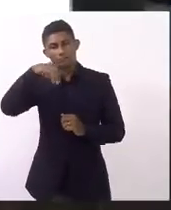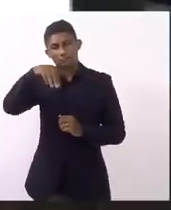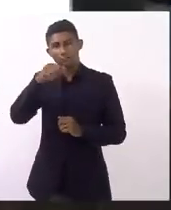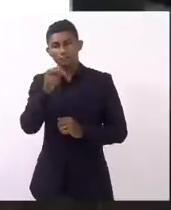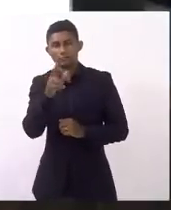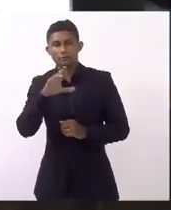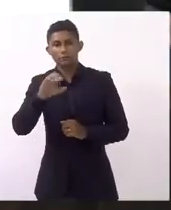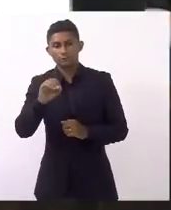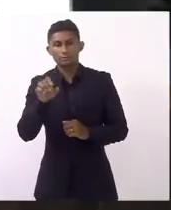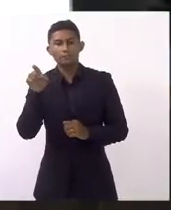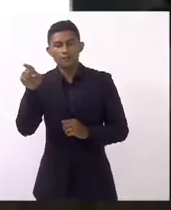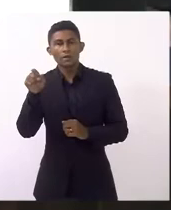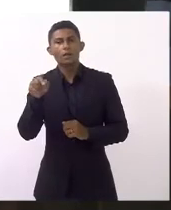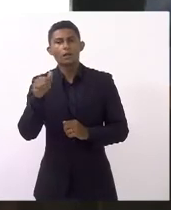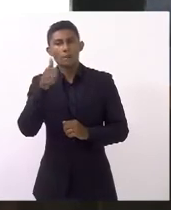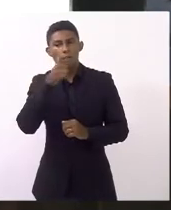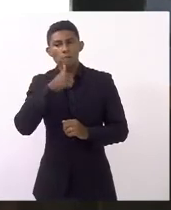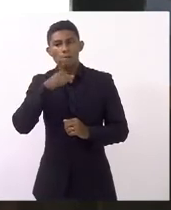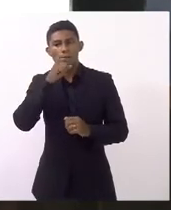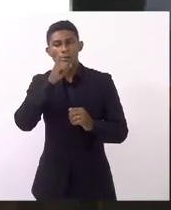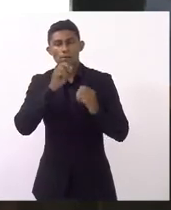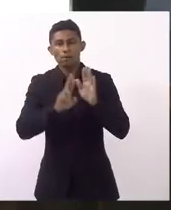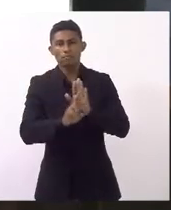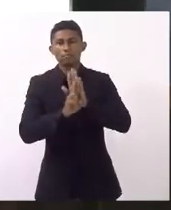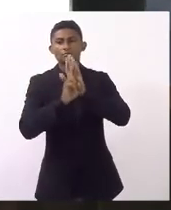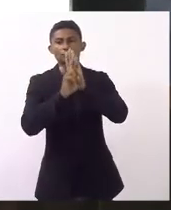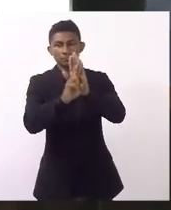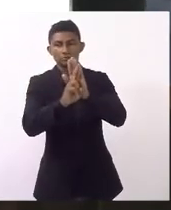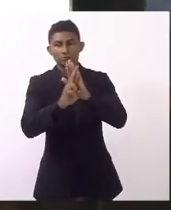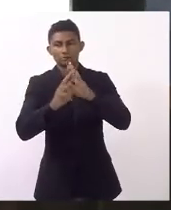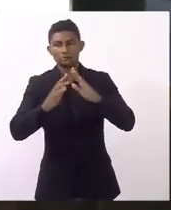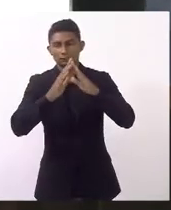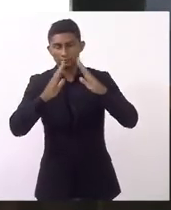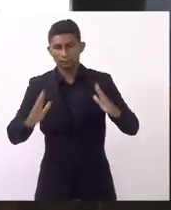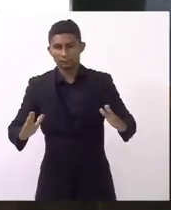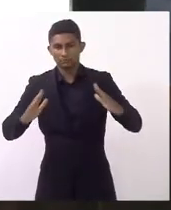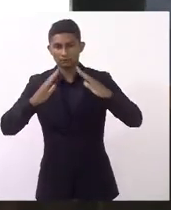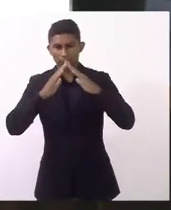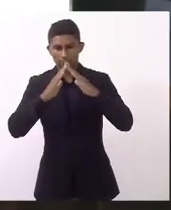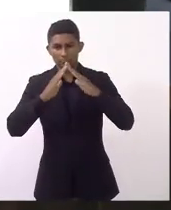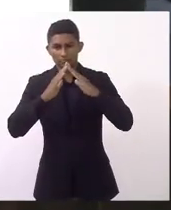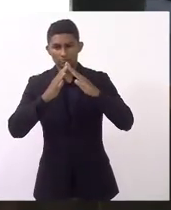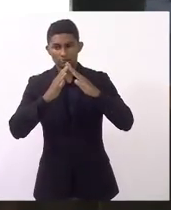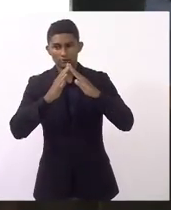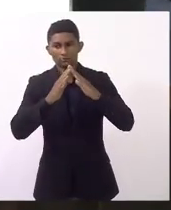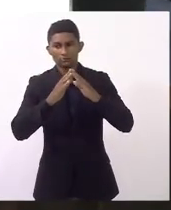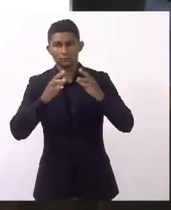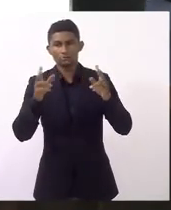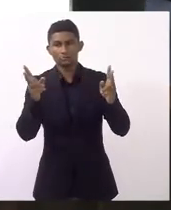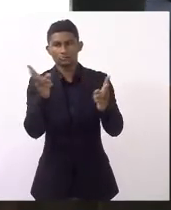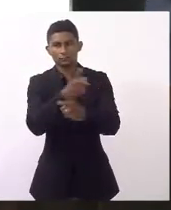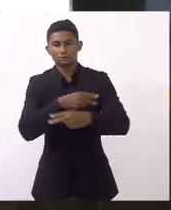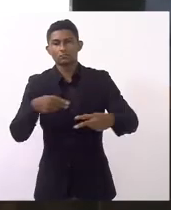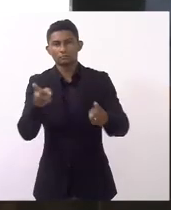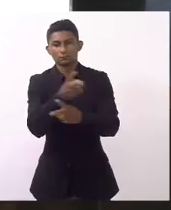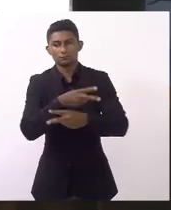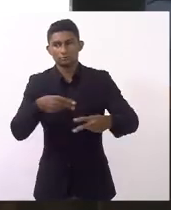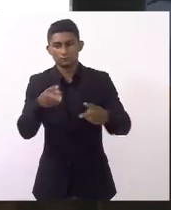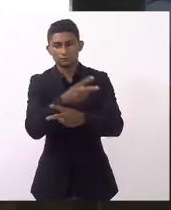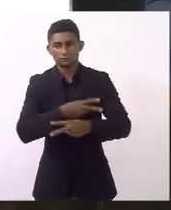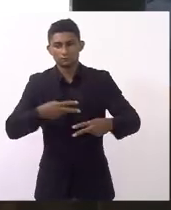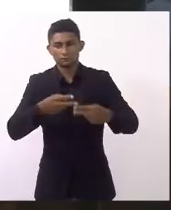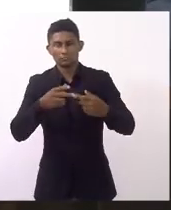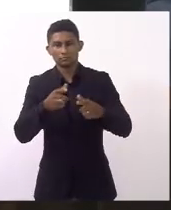que a matriarca do Ilê Axé o loiro a ni Oi a casa de Candomblé da Nação Keto